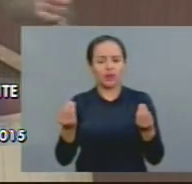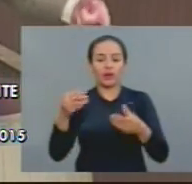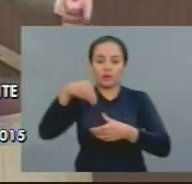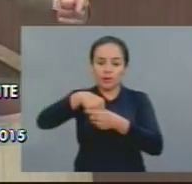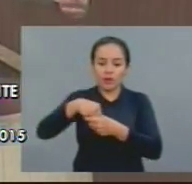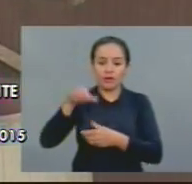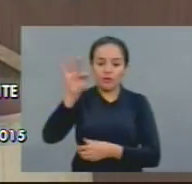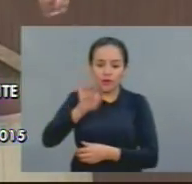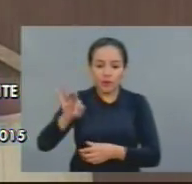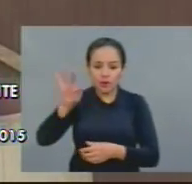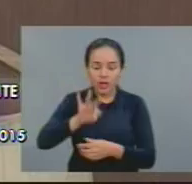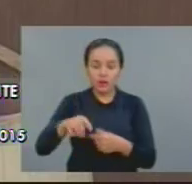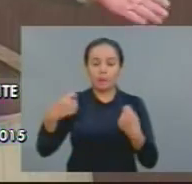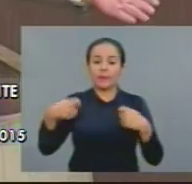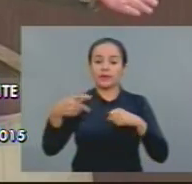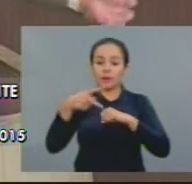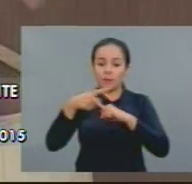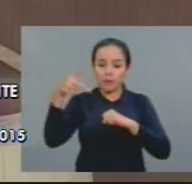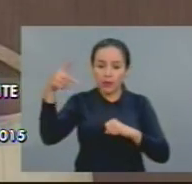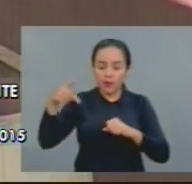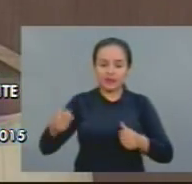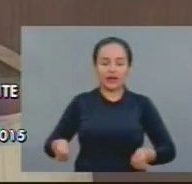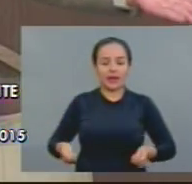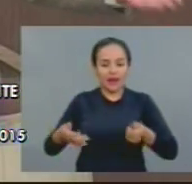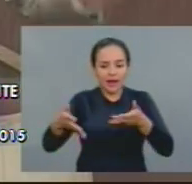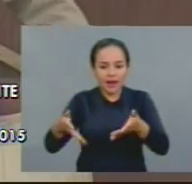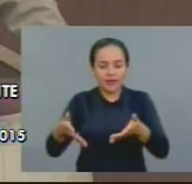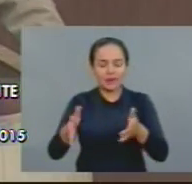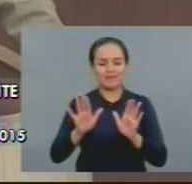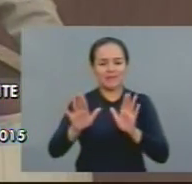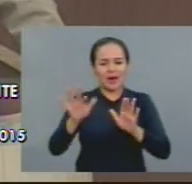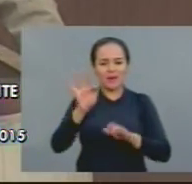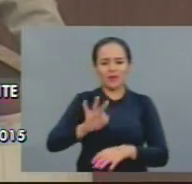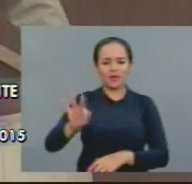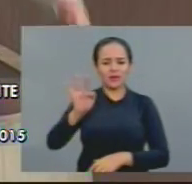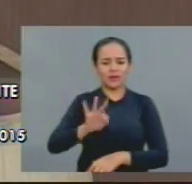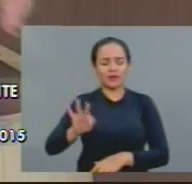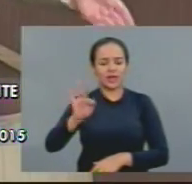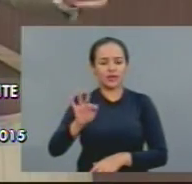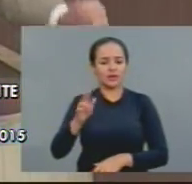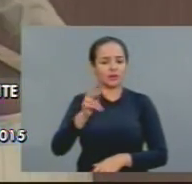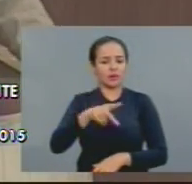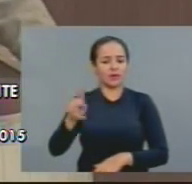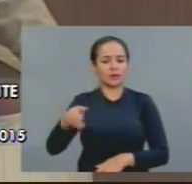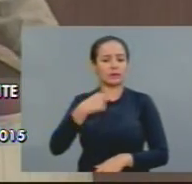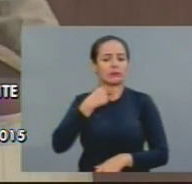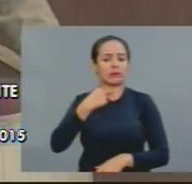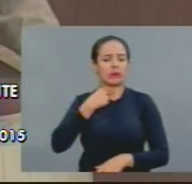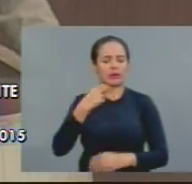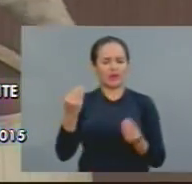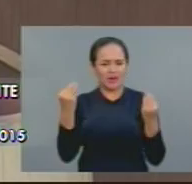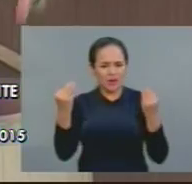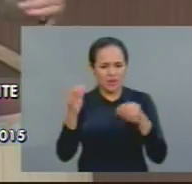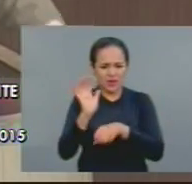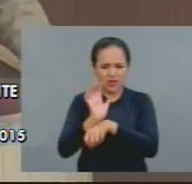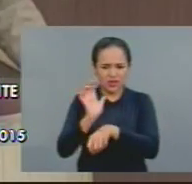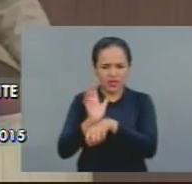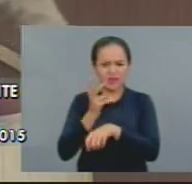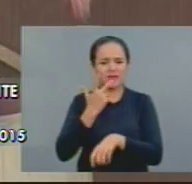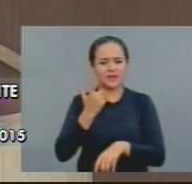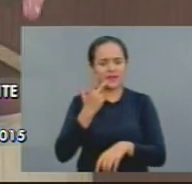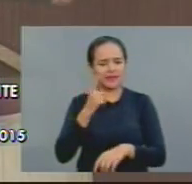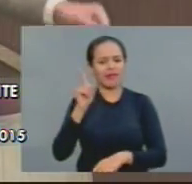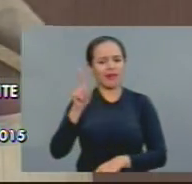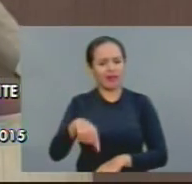fazer pós-graduação, o professor não pode estudar. É esse o Ceará de hoje.